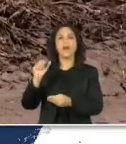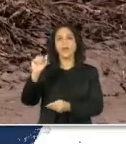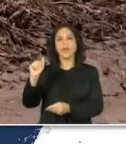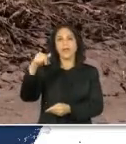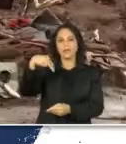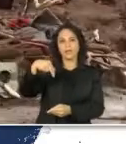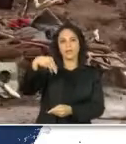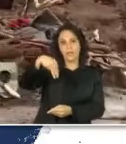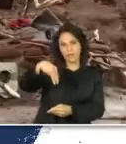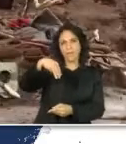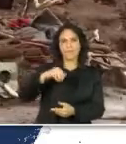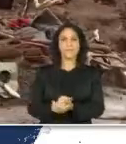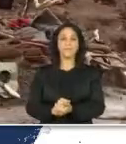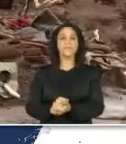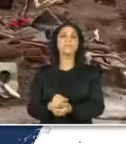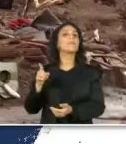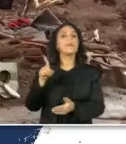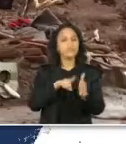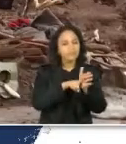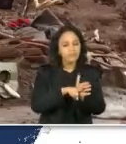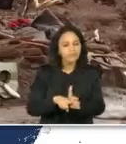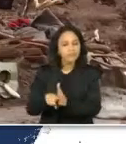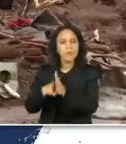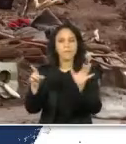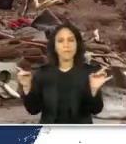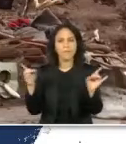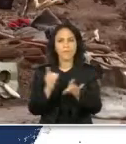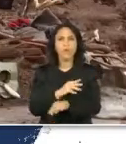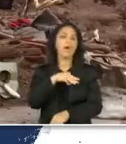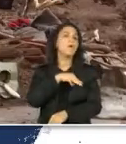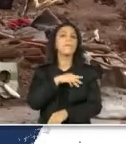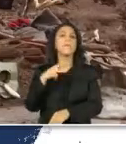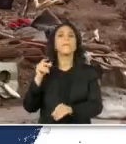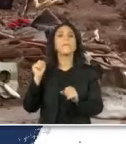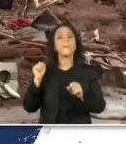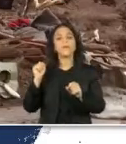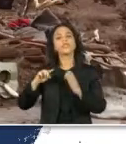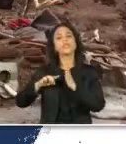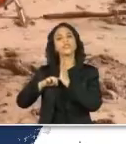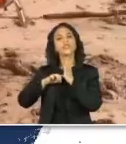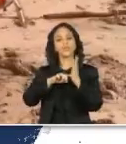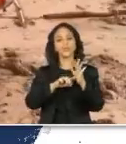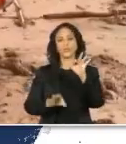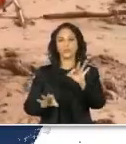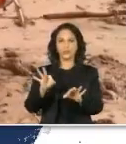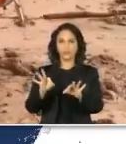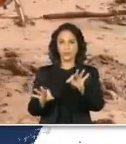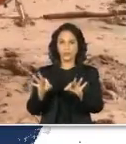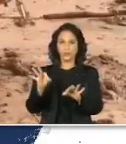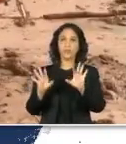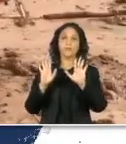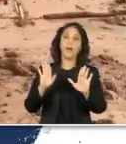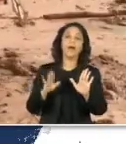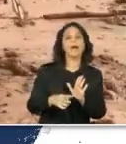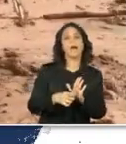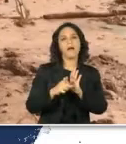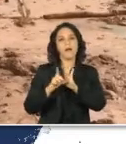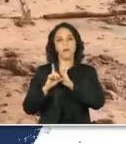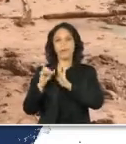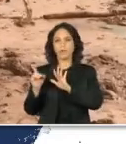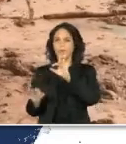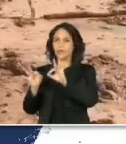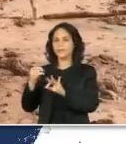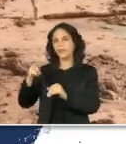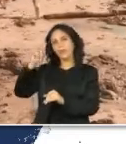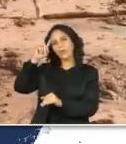certificadora, a TÜV SÜD, foi contratada para fazer o levantamento. Ela tinha os dados, mas esses dados foram falsificados e